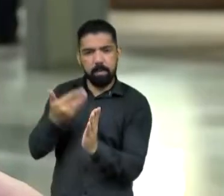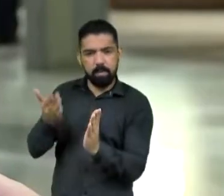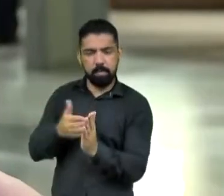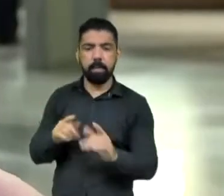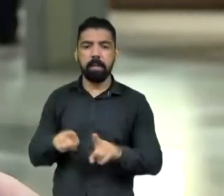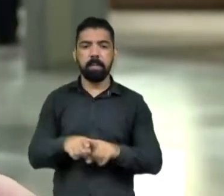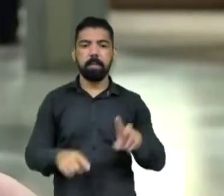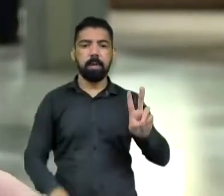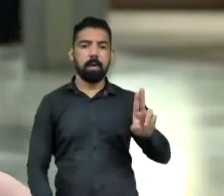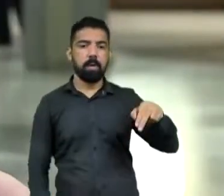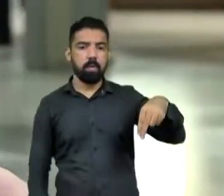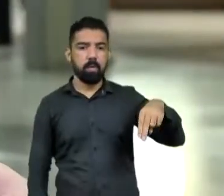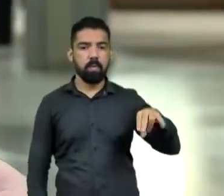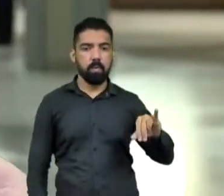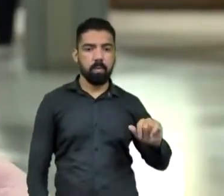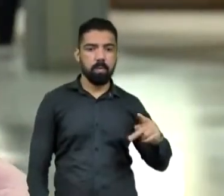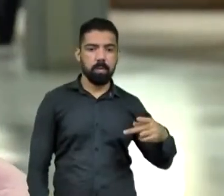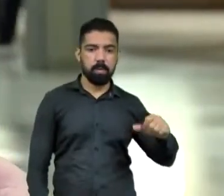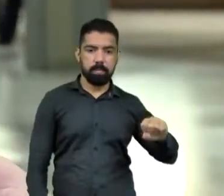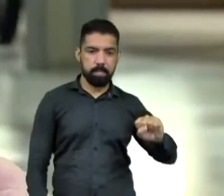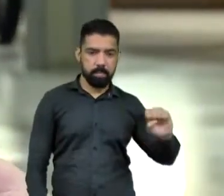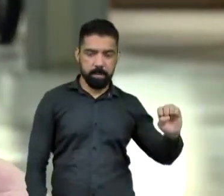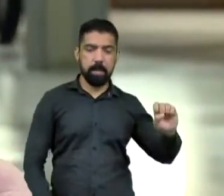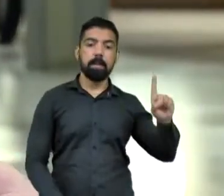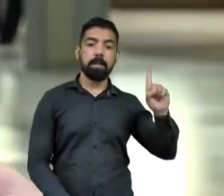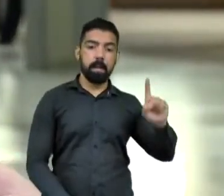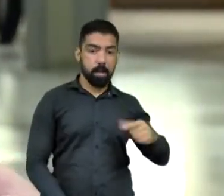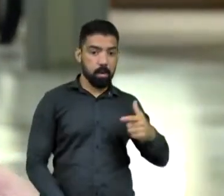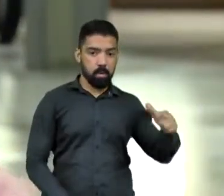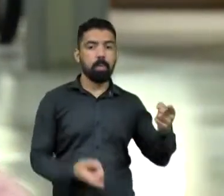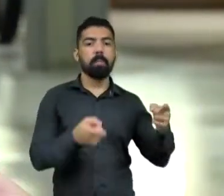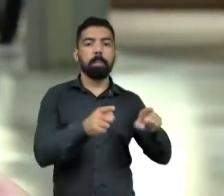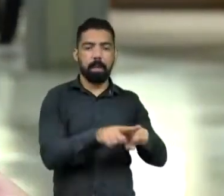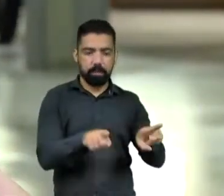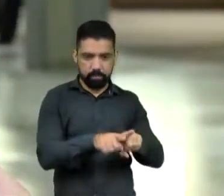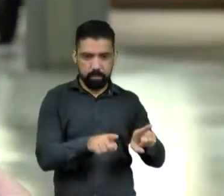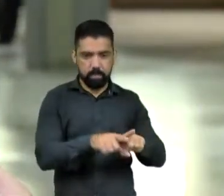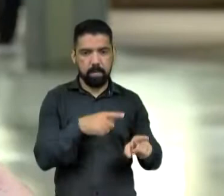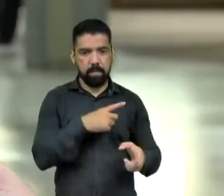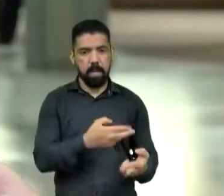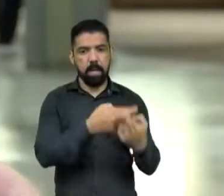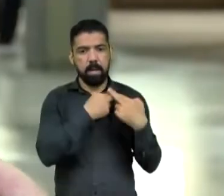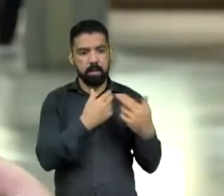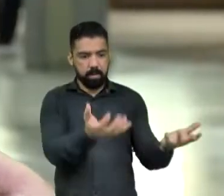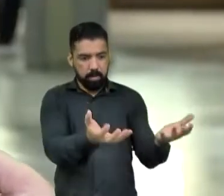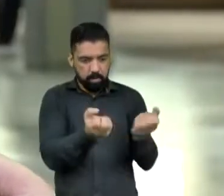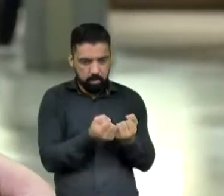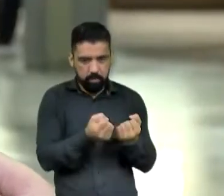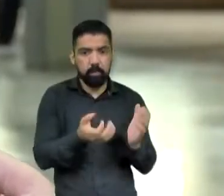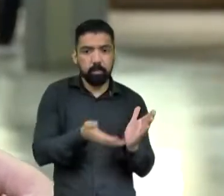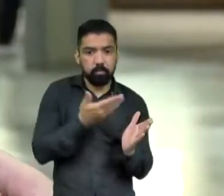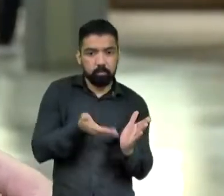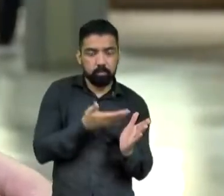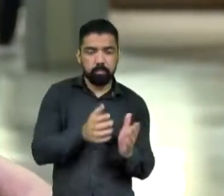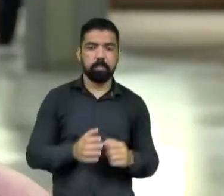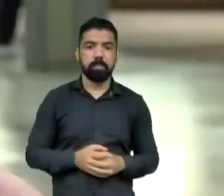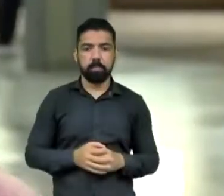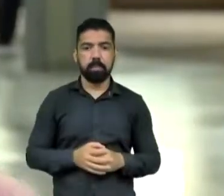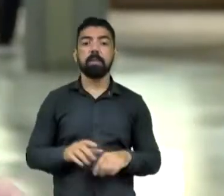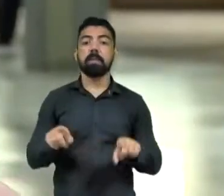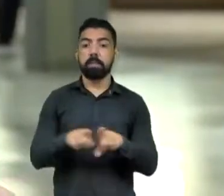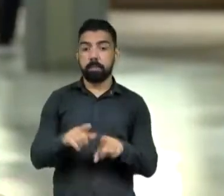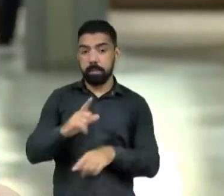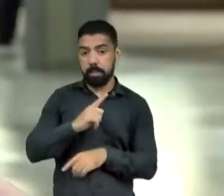Unipasse também, que é outro parceiro que vai ter essa questão da localização de arrecadação. E nós temos